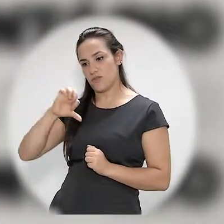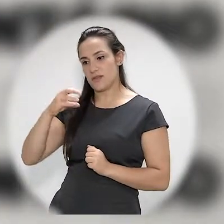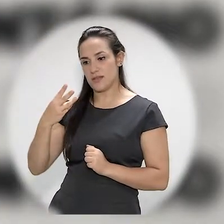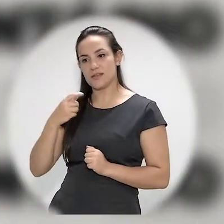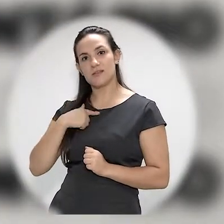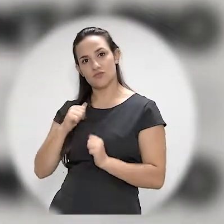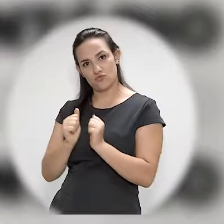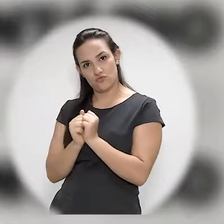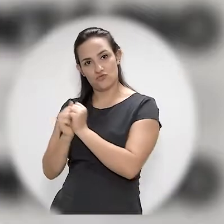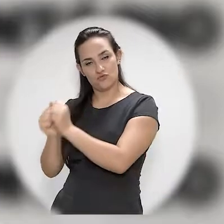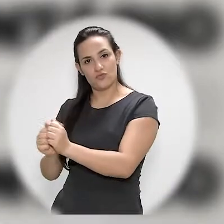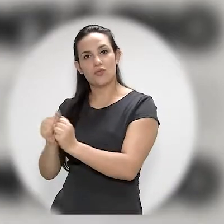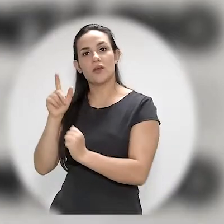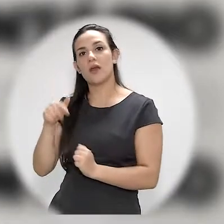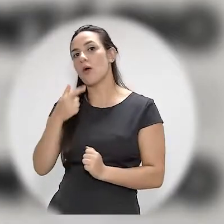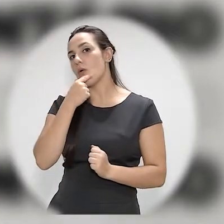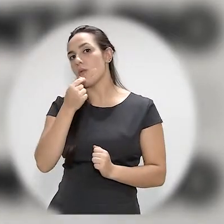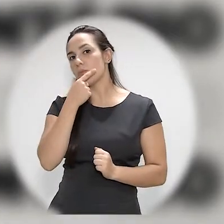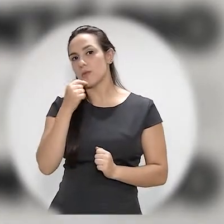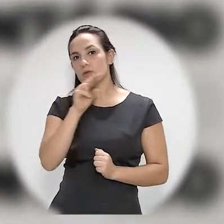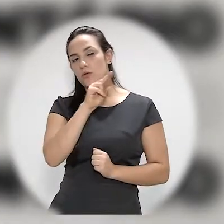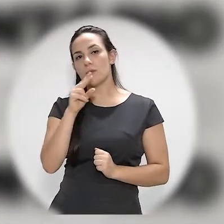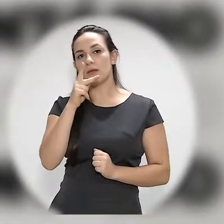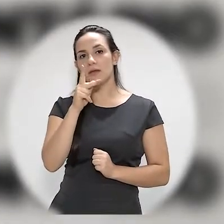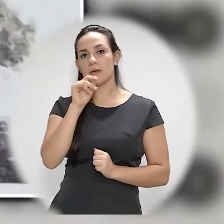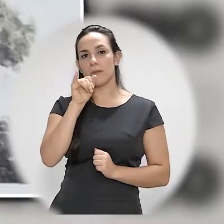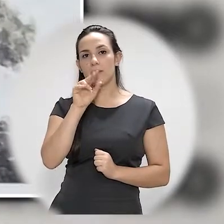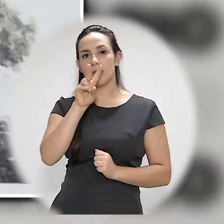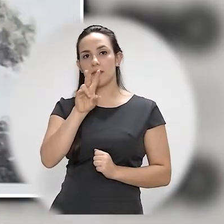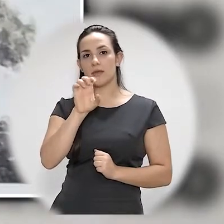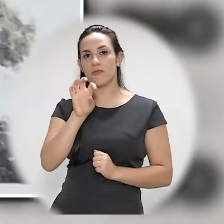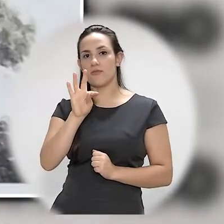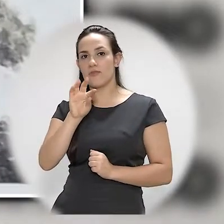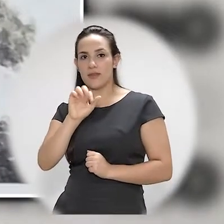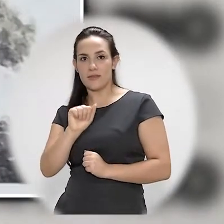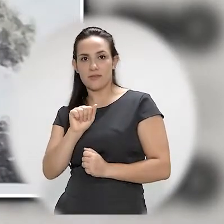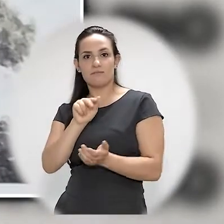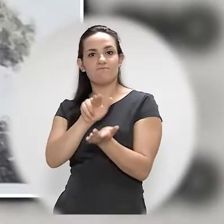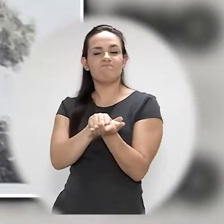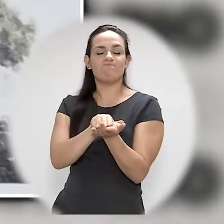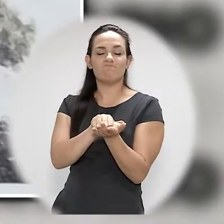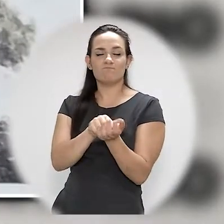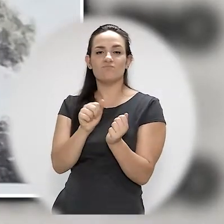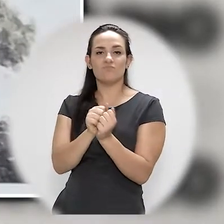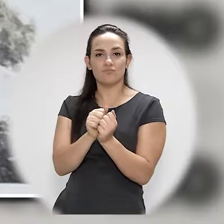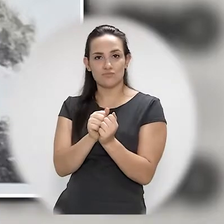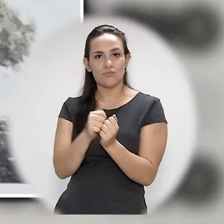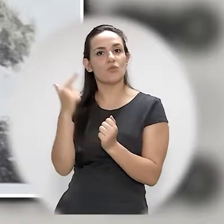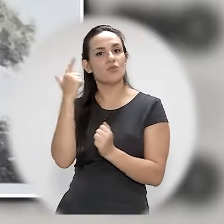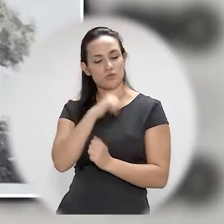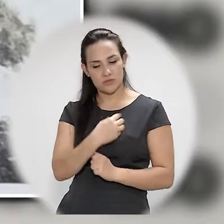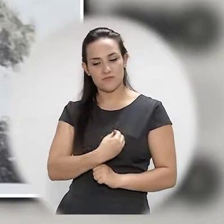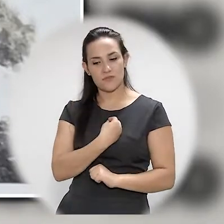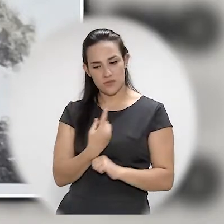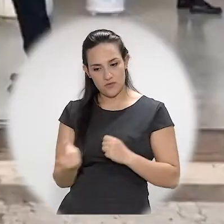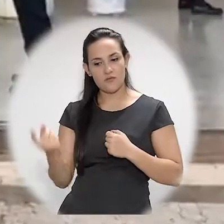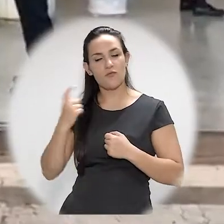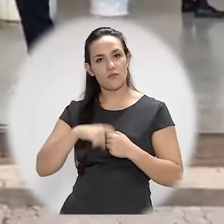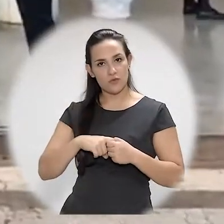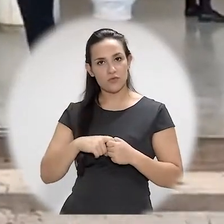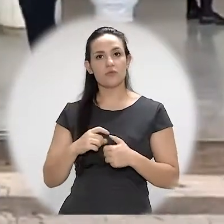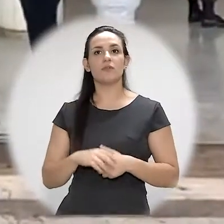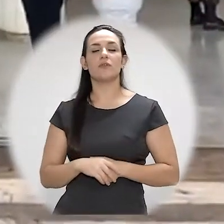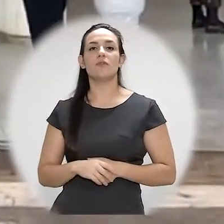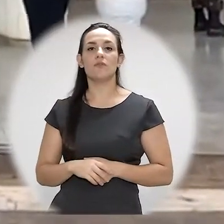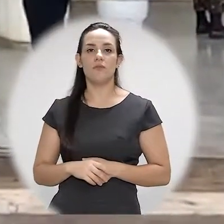anos, o senhor Piveta. Ele ficou internado com a gente, conseguiu se recuperar com